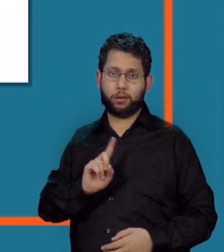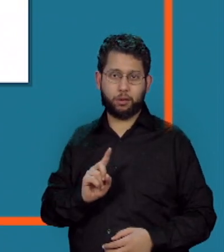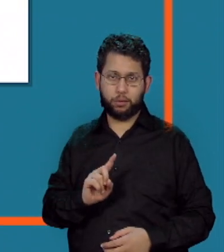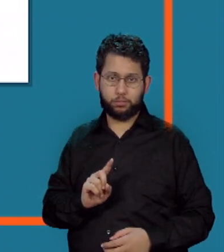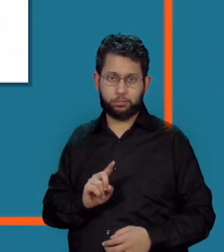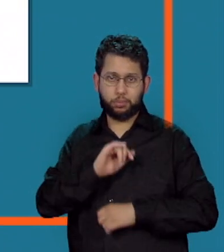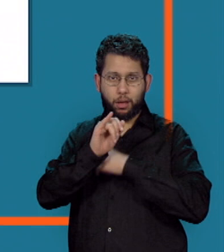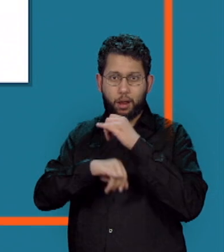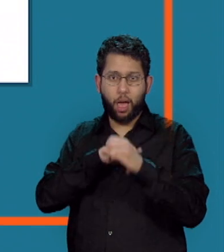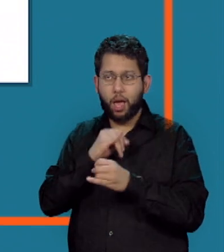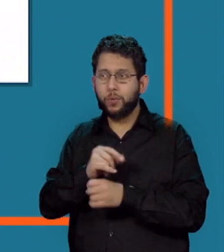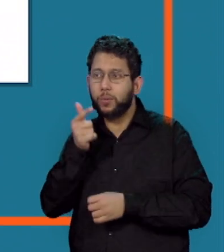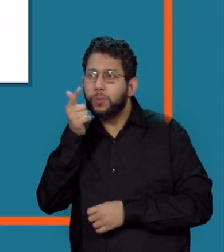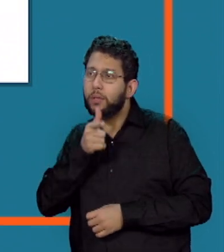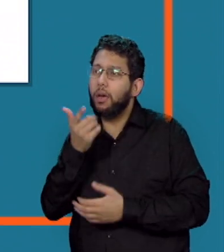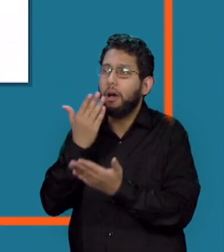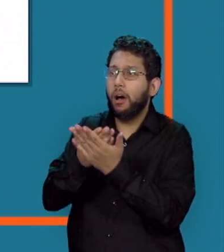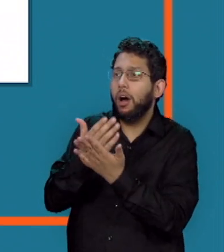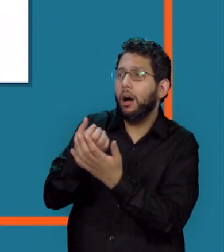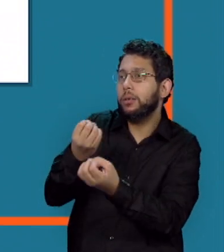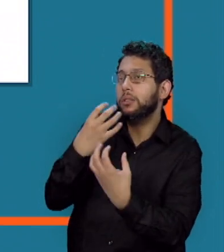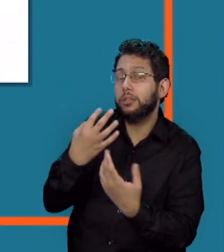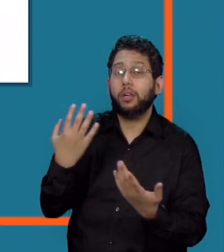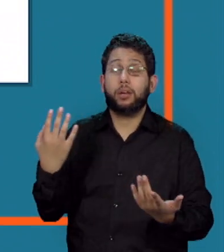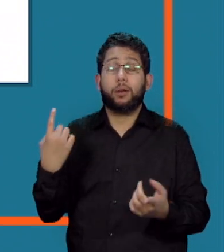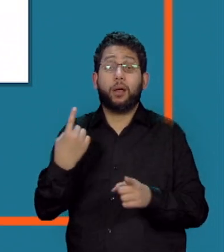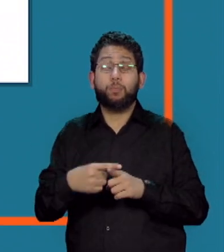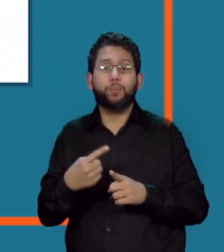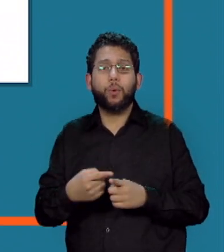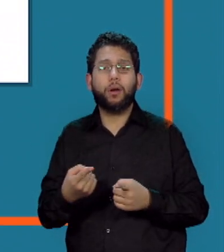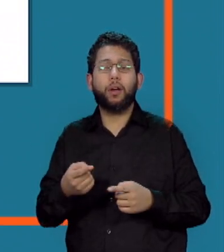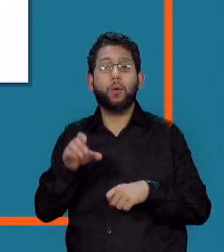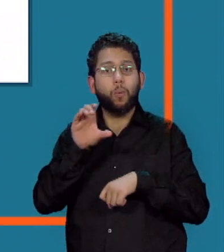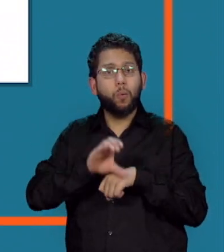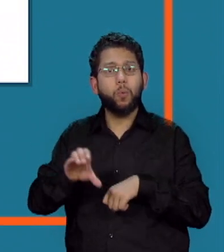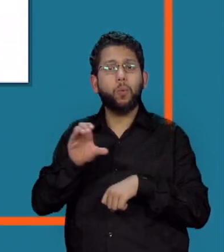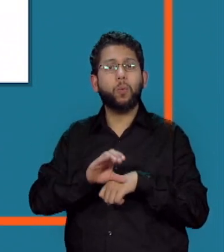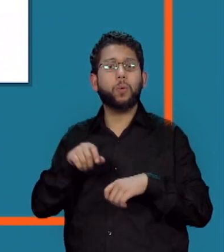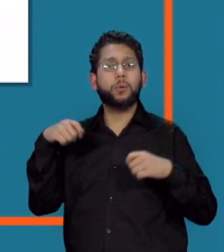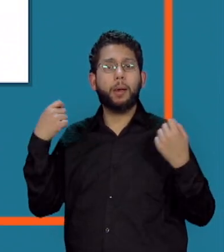Em um gráfico de barra, o título Distribuição dos cursos por modalidade, onde